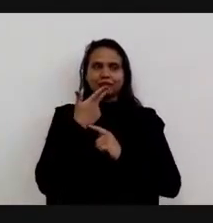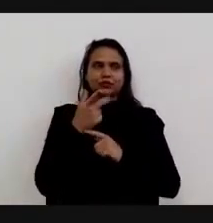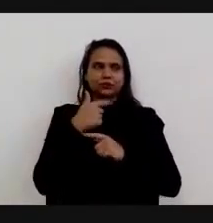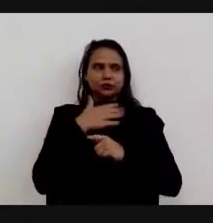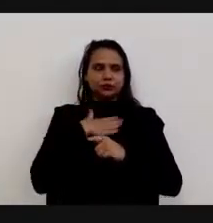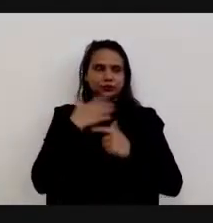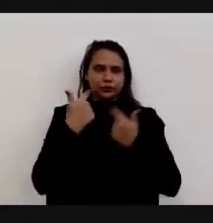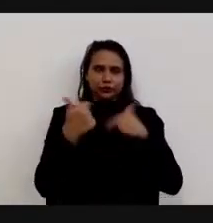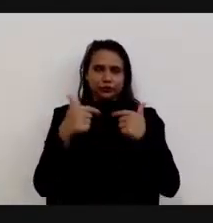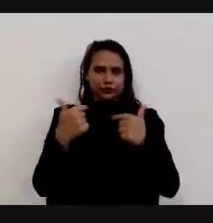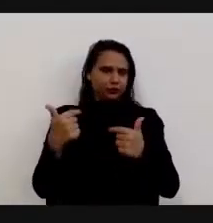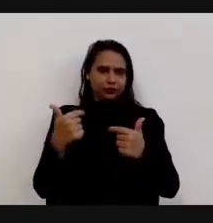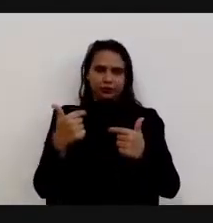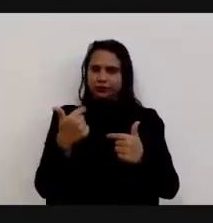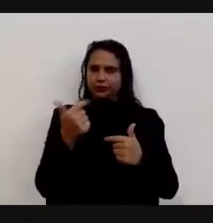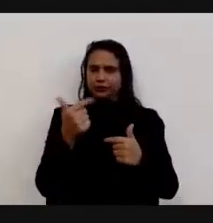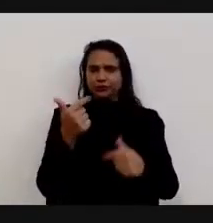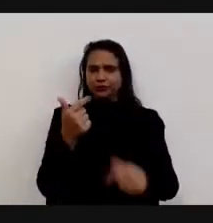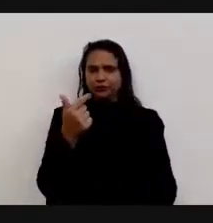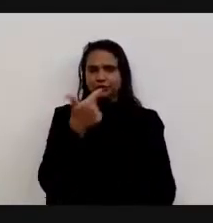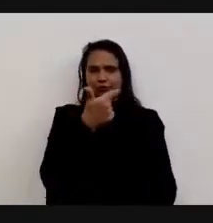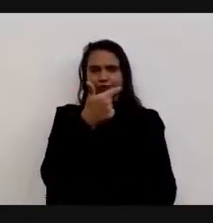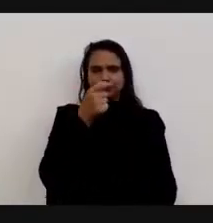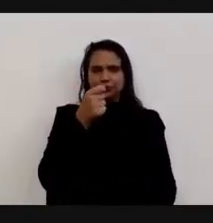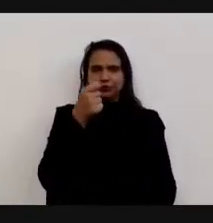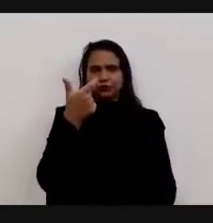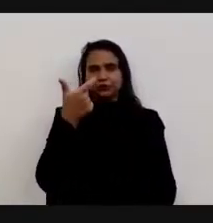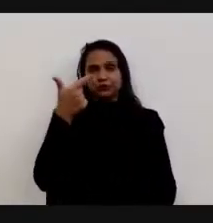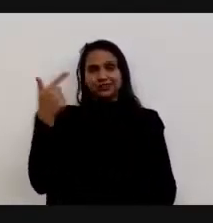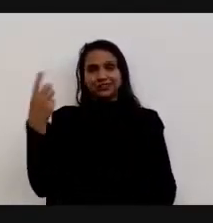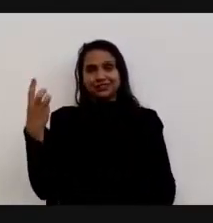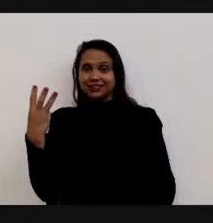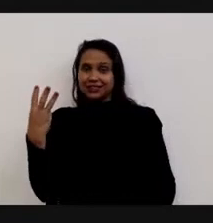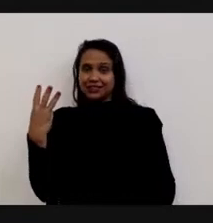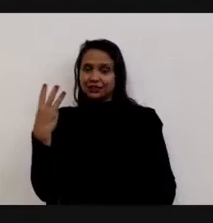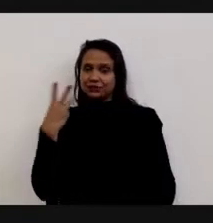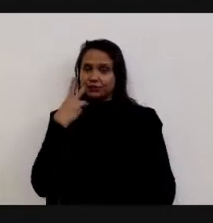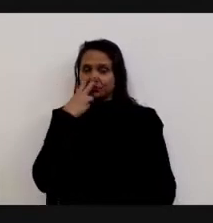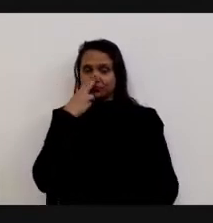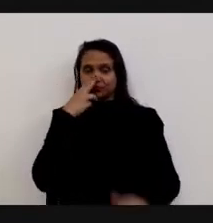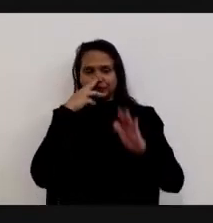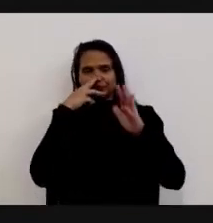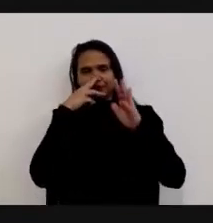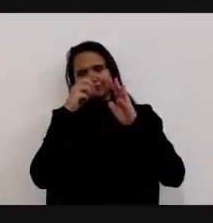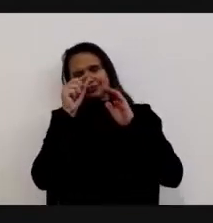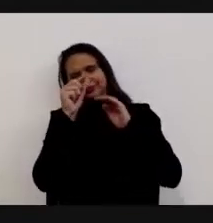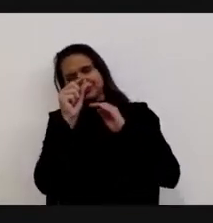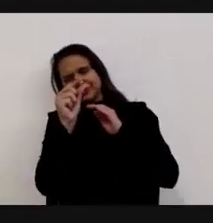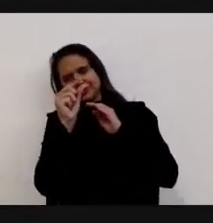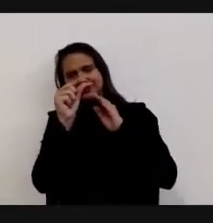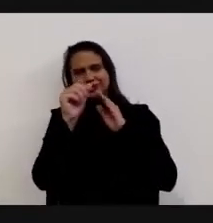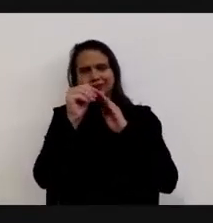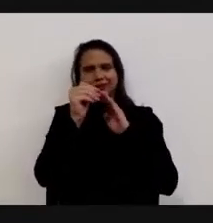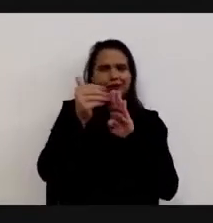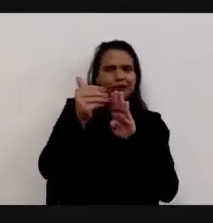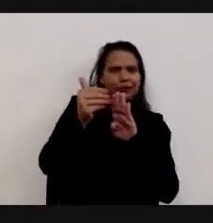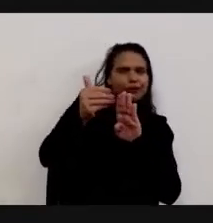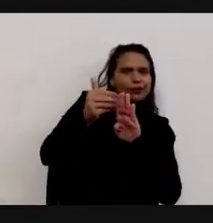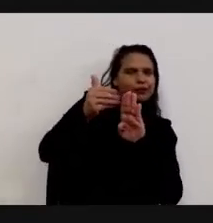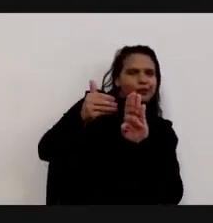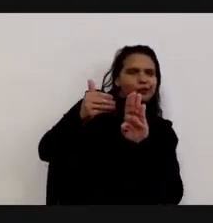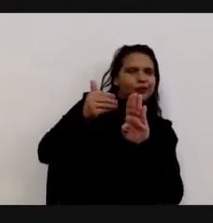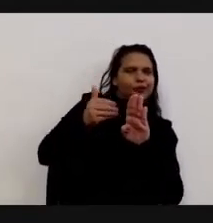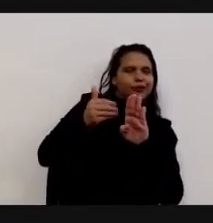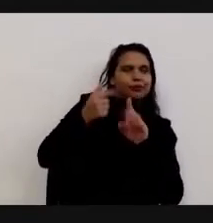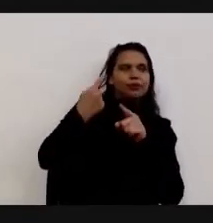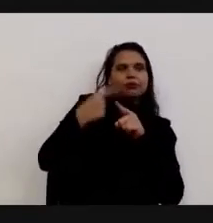fala sobre 2023, mas eu decidi olhar, há uma pequena queda, há uma pequena recuo, talvez porque